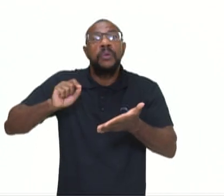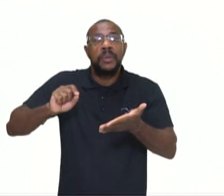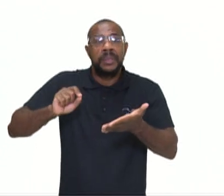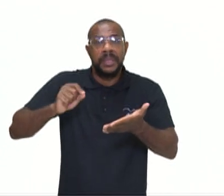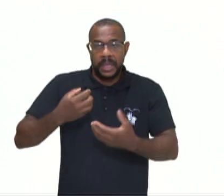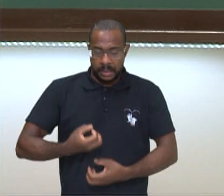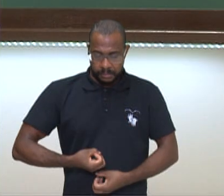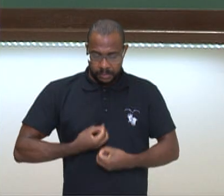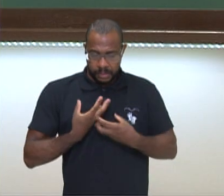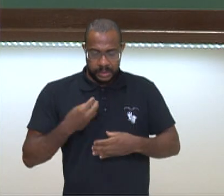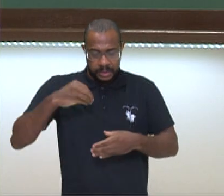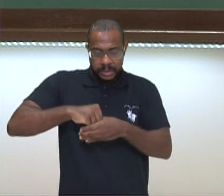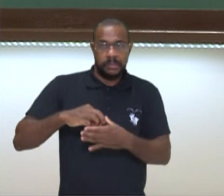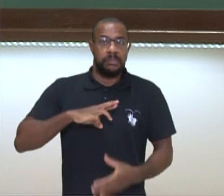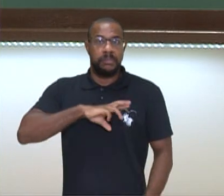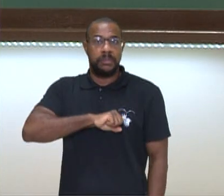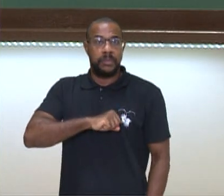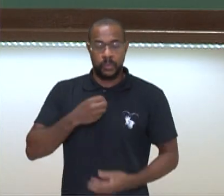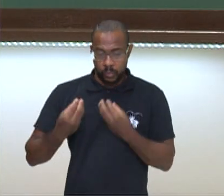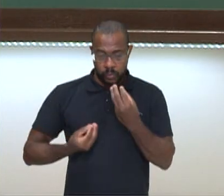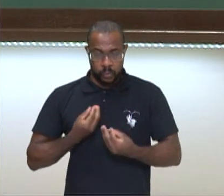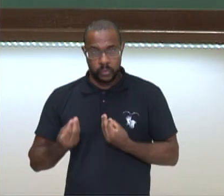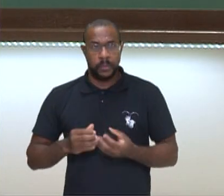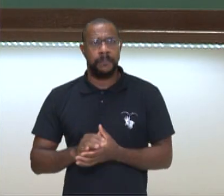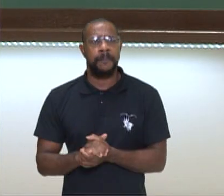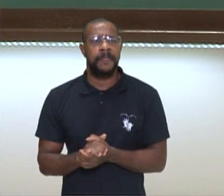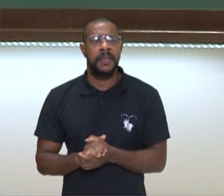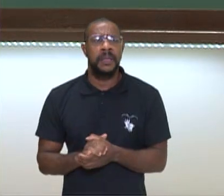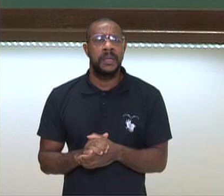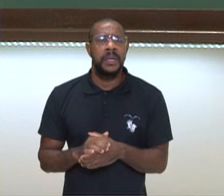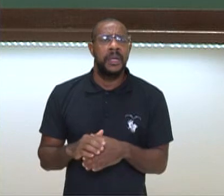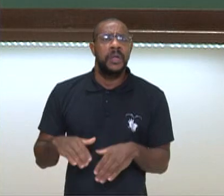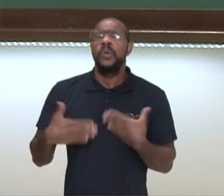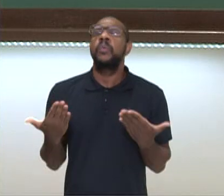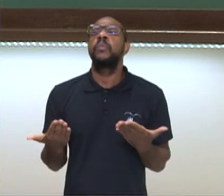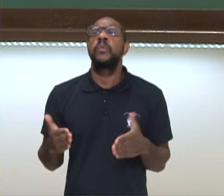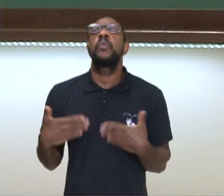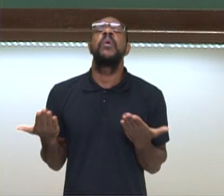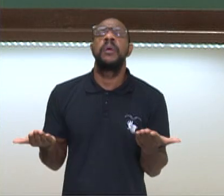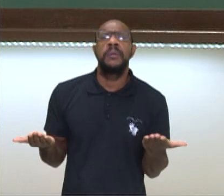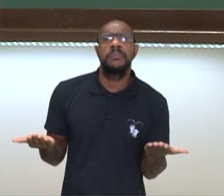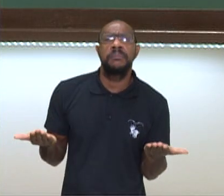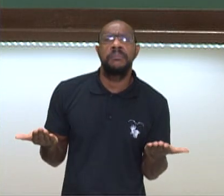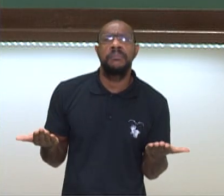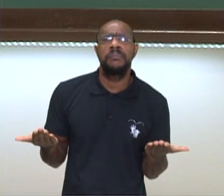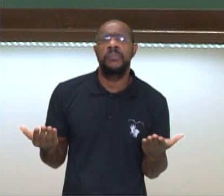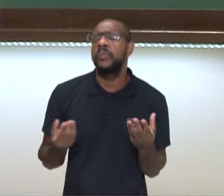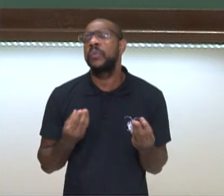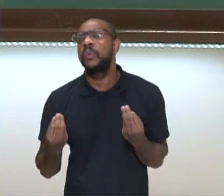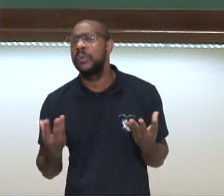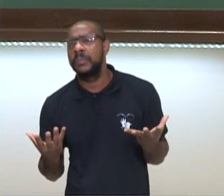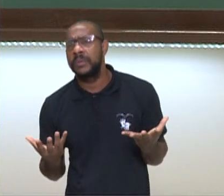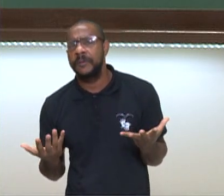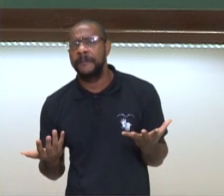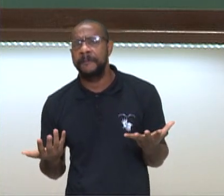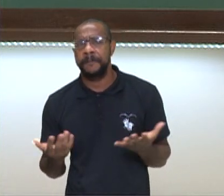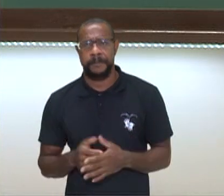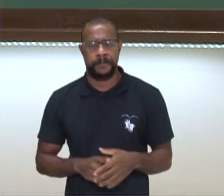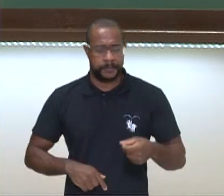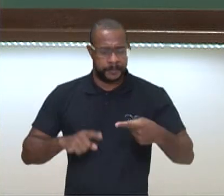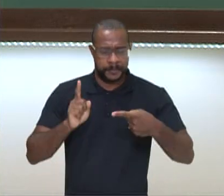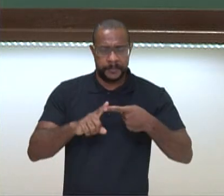à poesia romântica. E quais seriam esses traços, professora? O primeiro